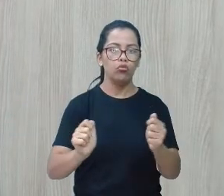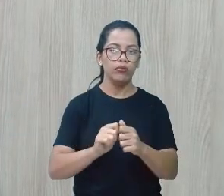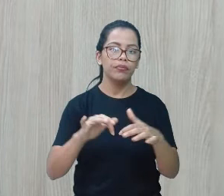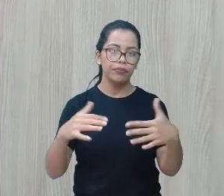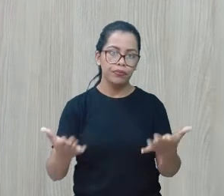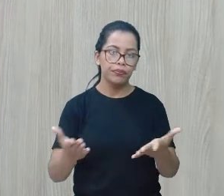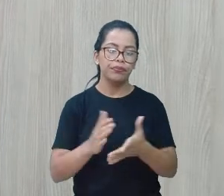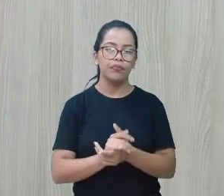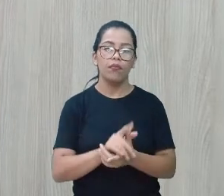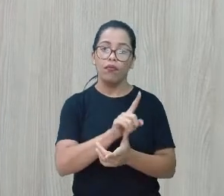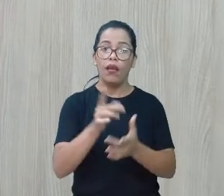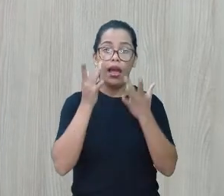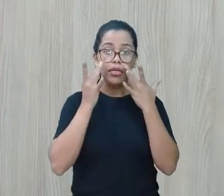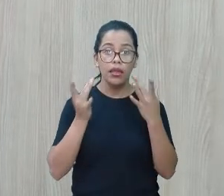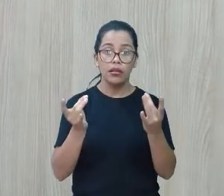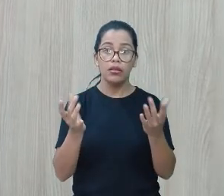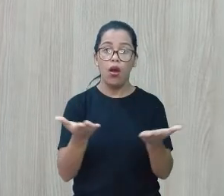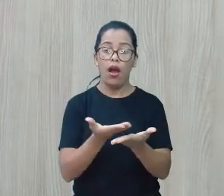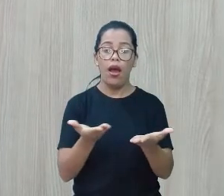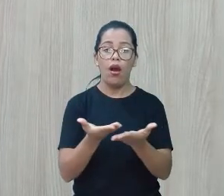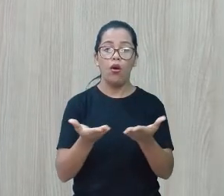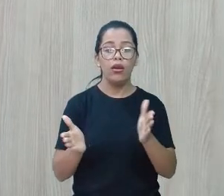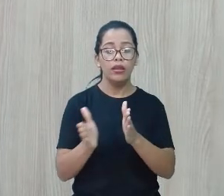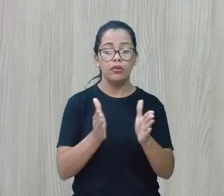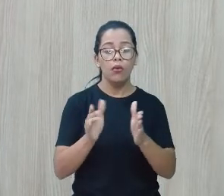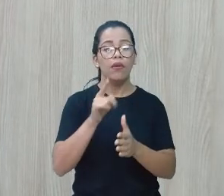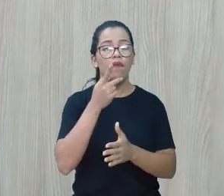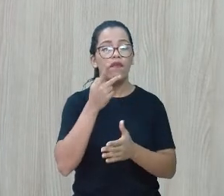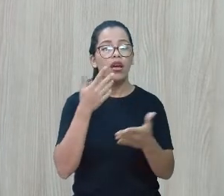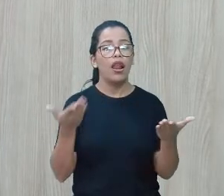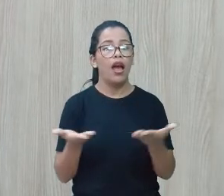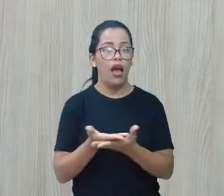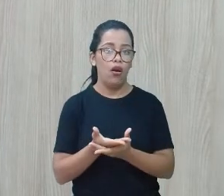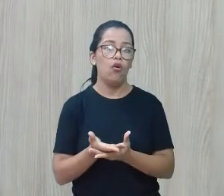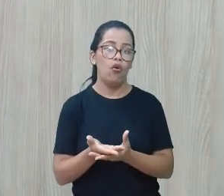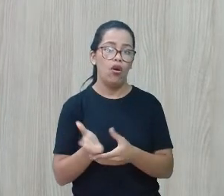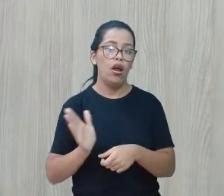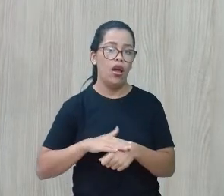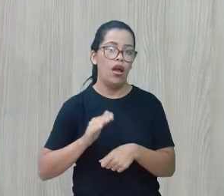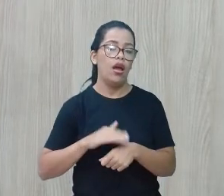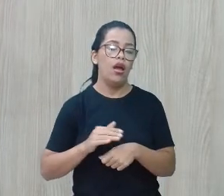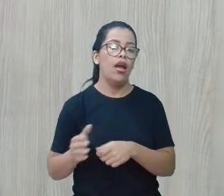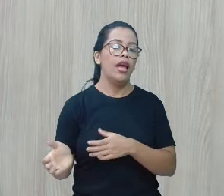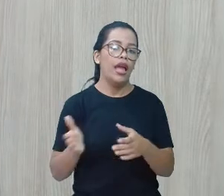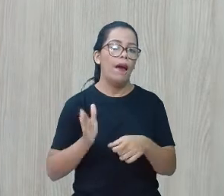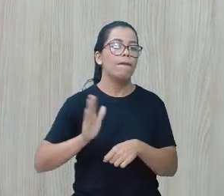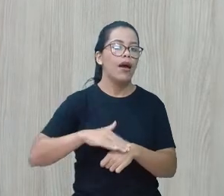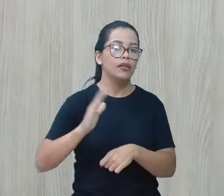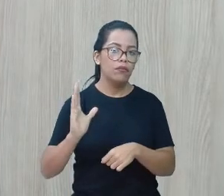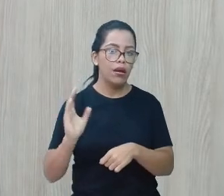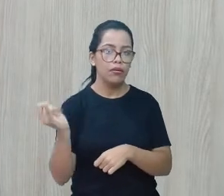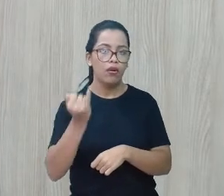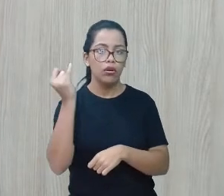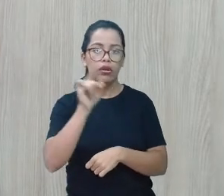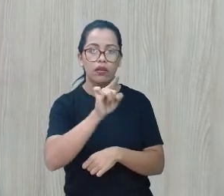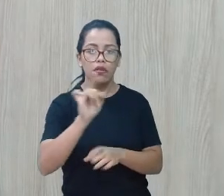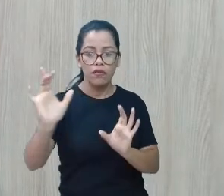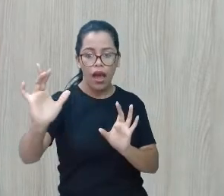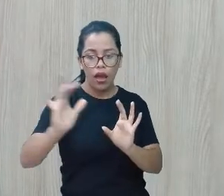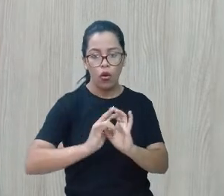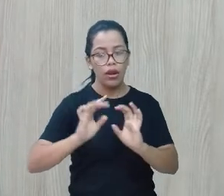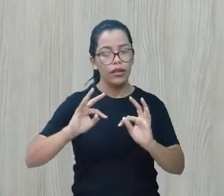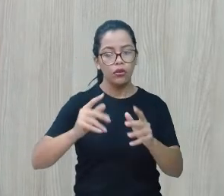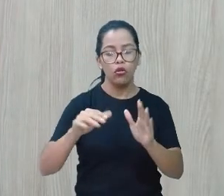ó, presta bem atenção nessa parte que ele vai falar agora, que é como se fosse a cereja do bolo, né, Pedro? Ou seja, você vai conectar todos esses conceitos que